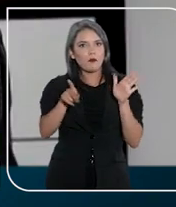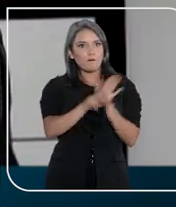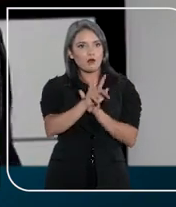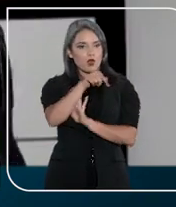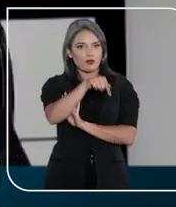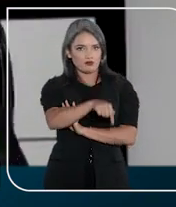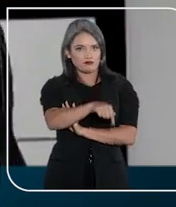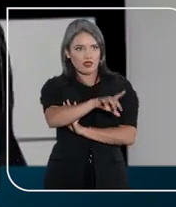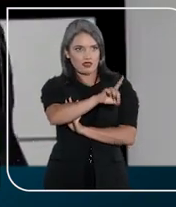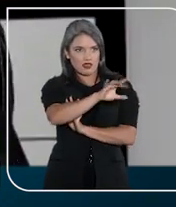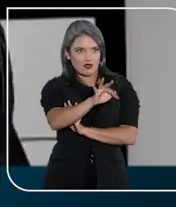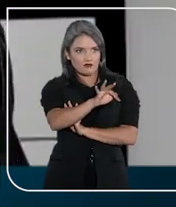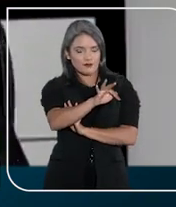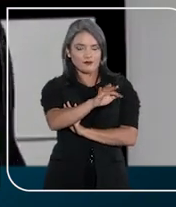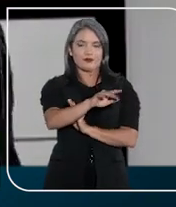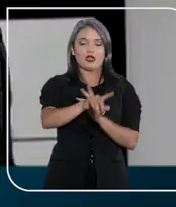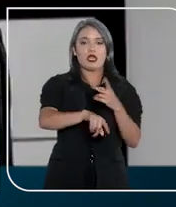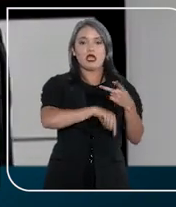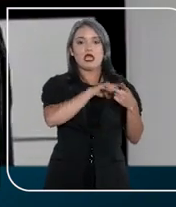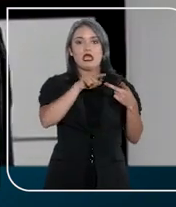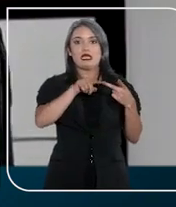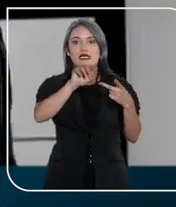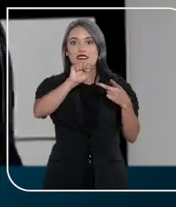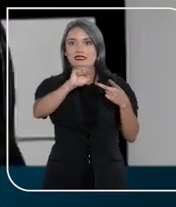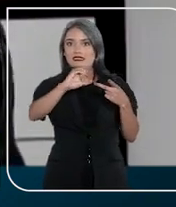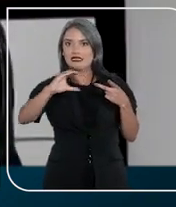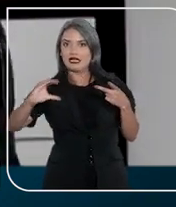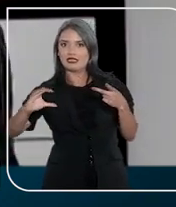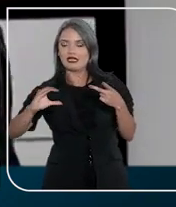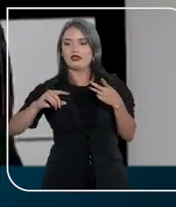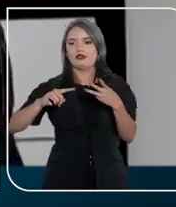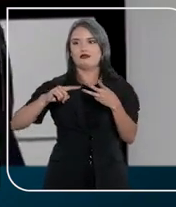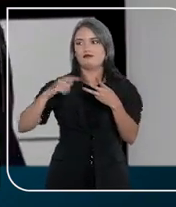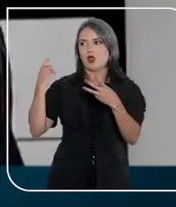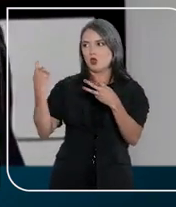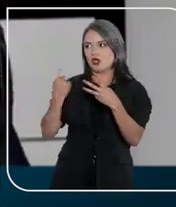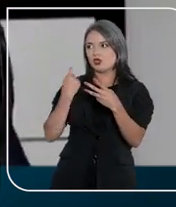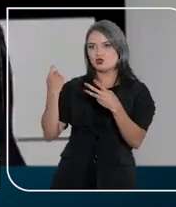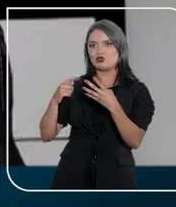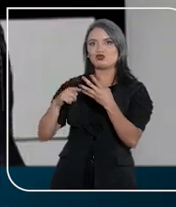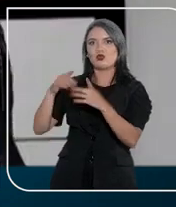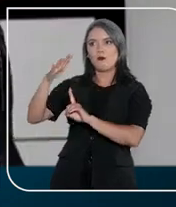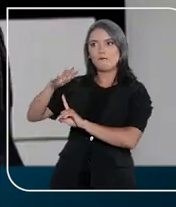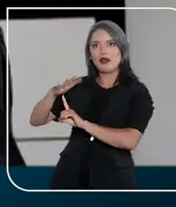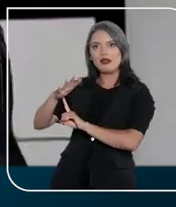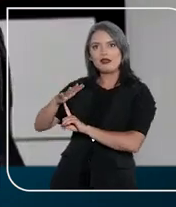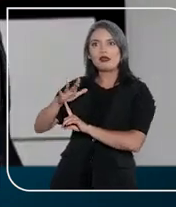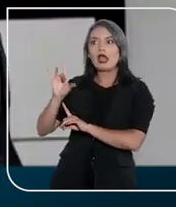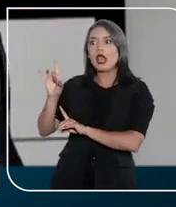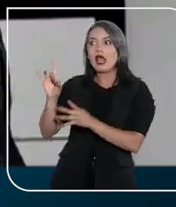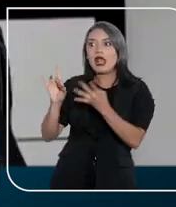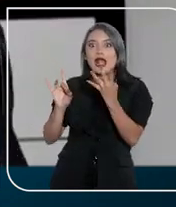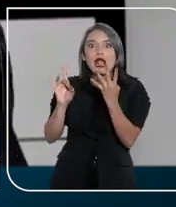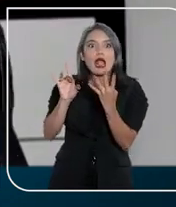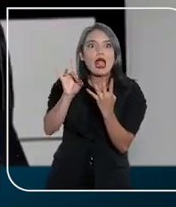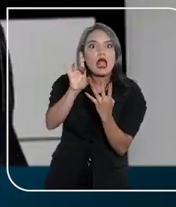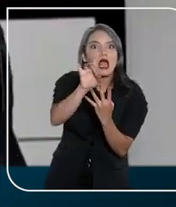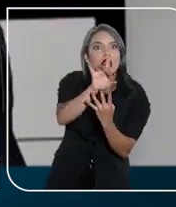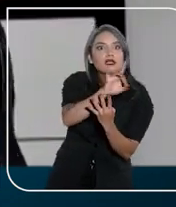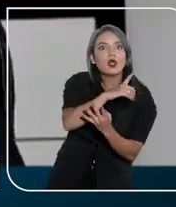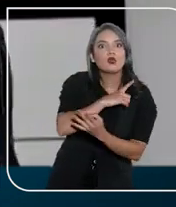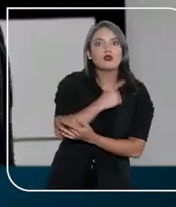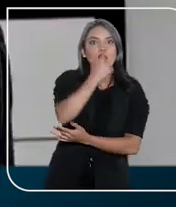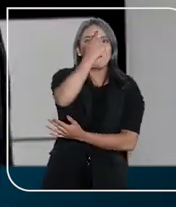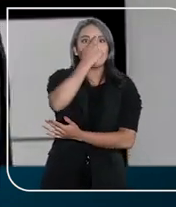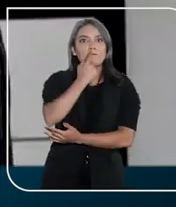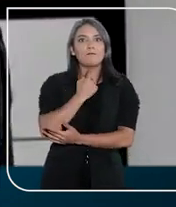Militar. Polícia Militar de Santa Catarina também. Do Rio Grande do Sul, do Paraná, PRF, PF. Cada